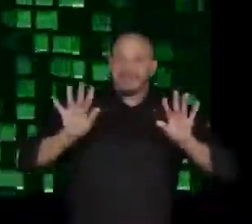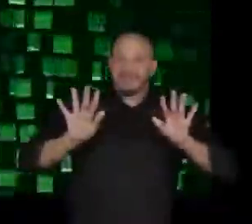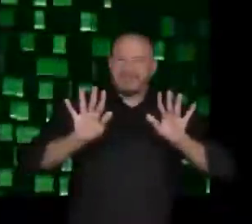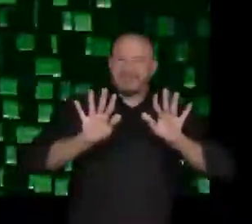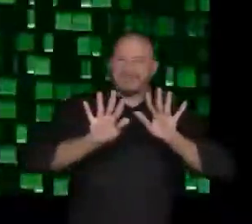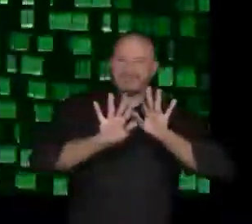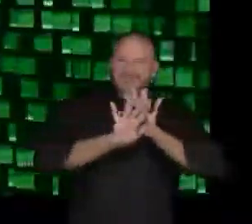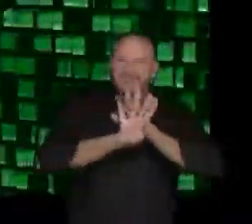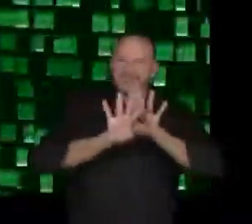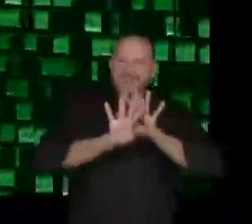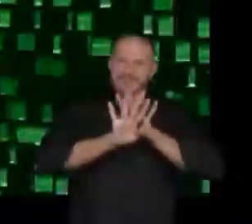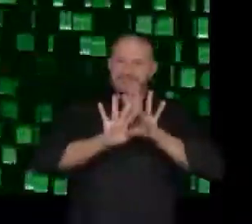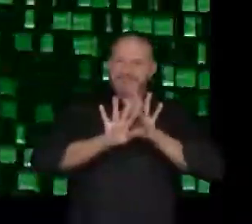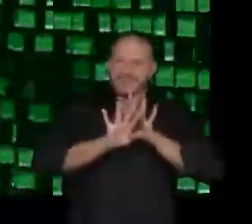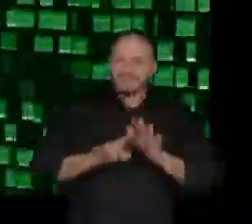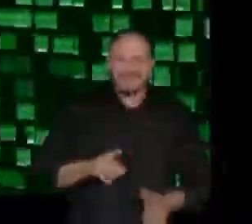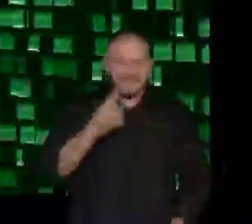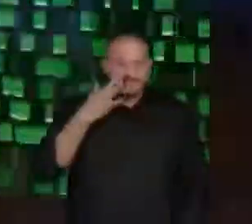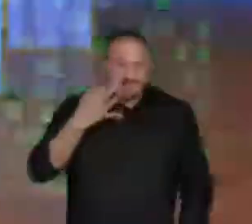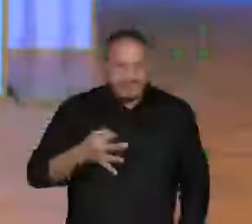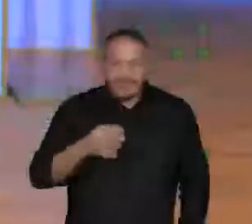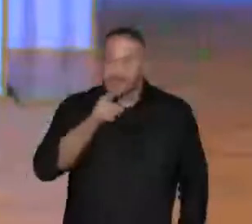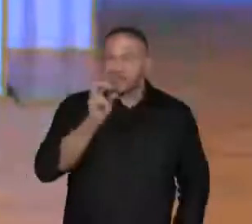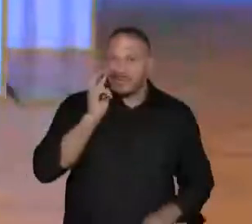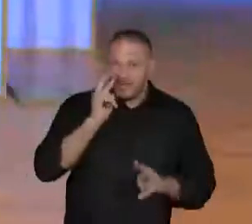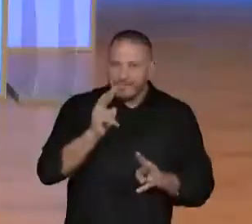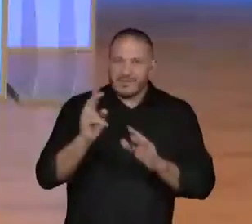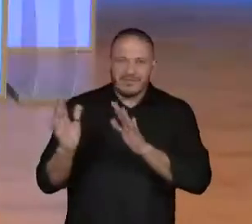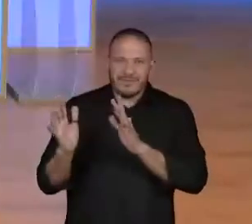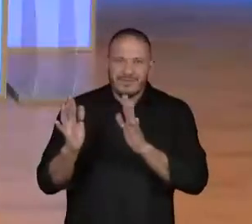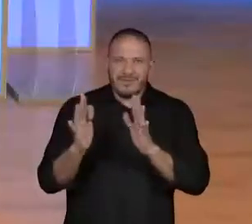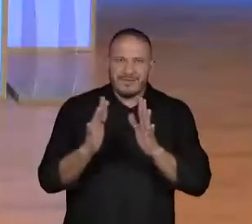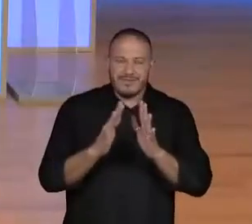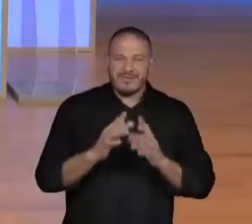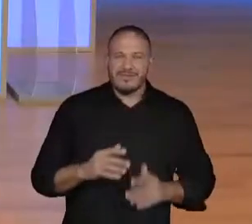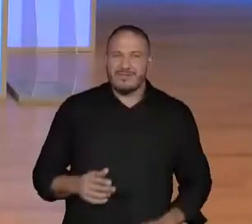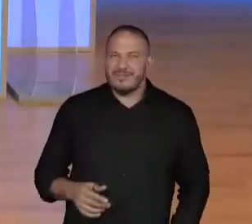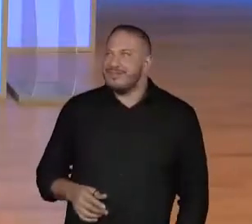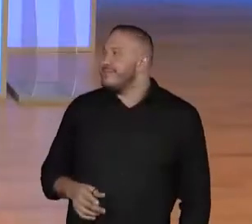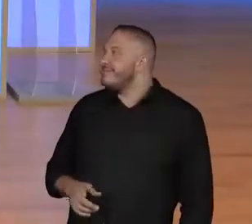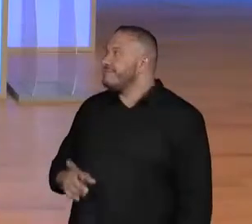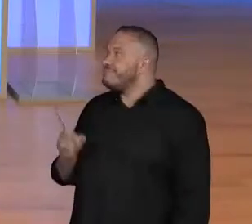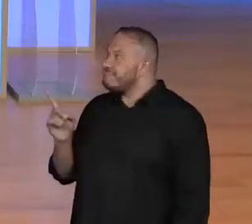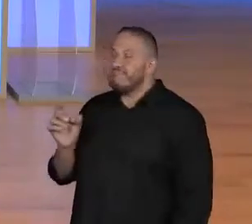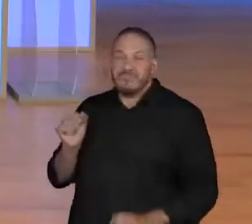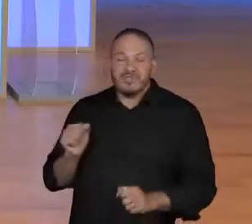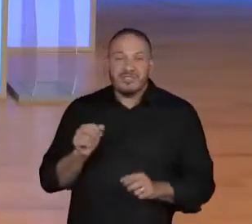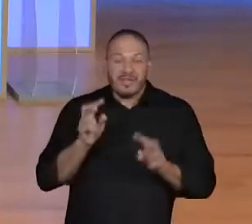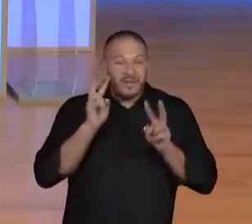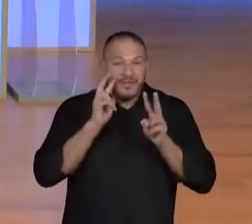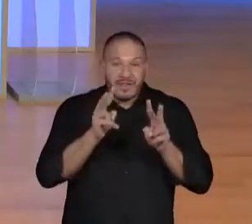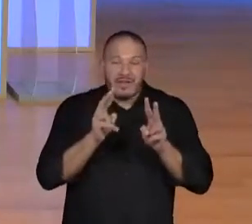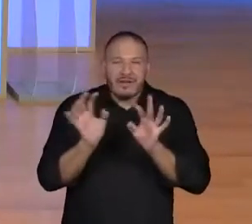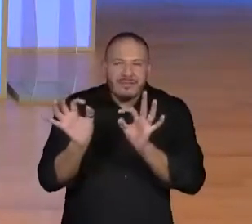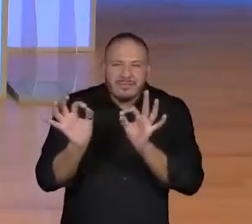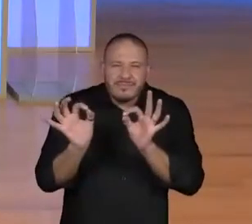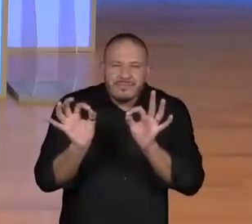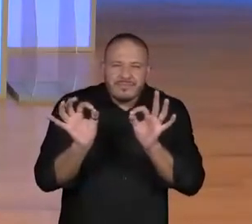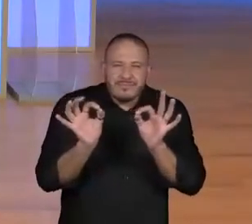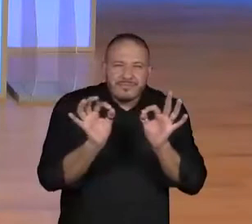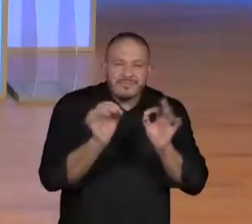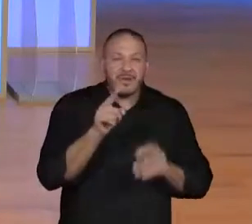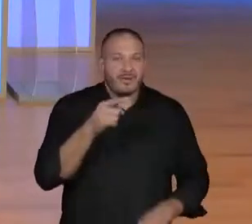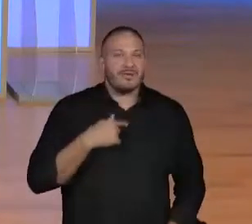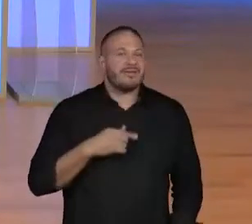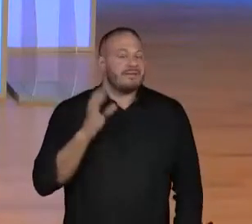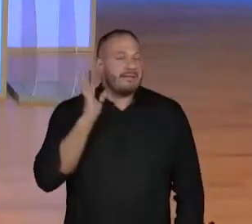Muito bem. Eu gostei muito desse vídeo, professora. Eu também. Eu tô com aula de inglês. Podia ficar aí, né, professora Ju? Olha que legal.